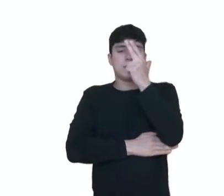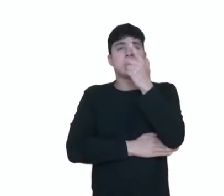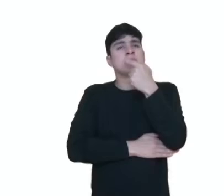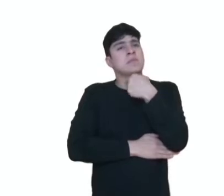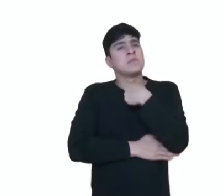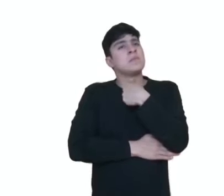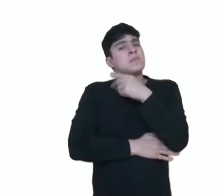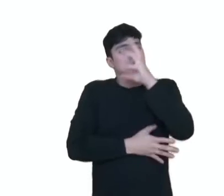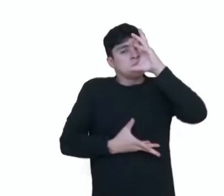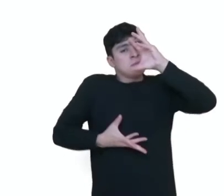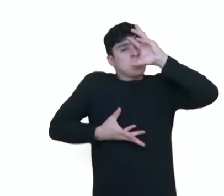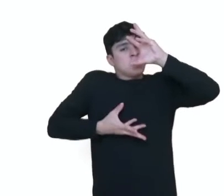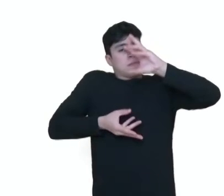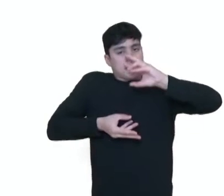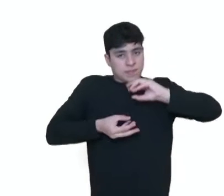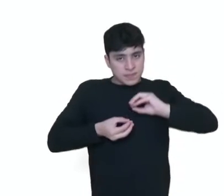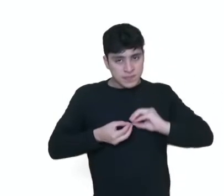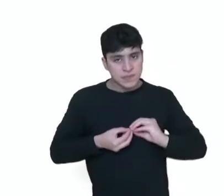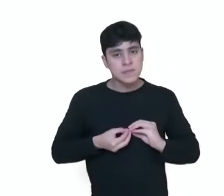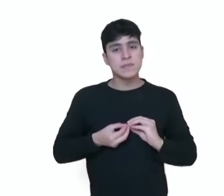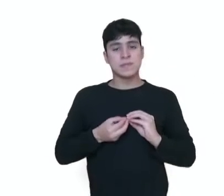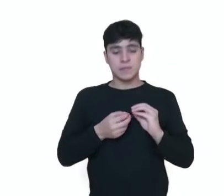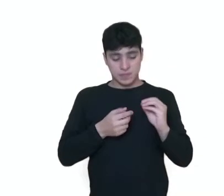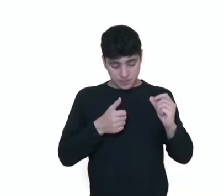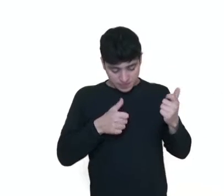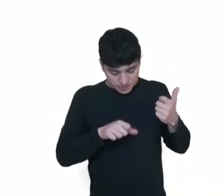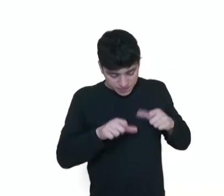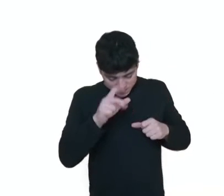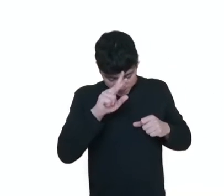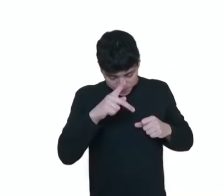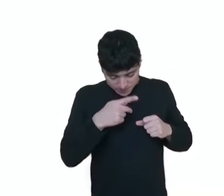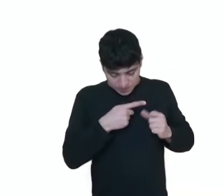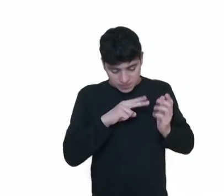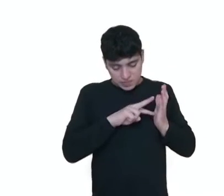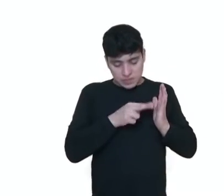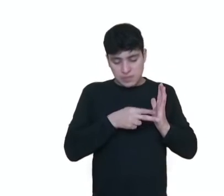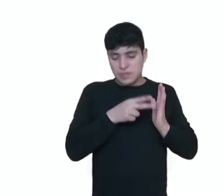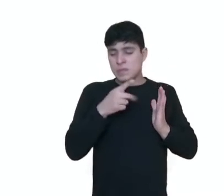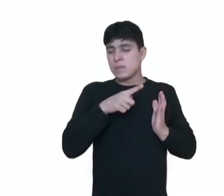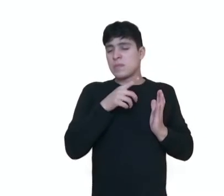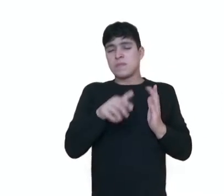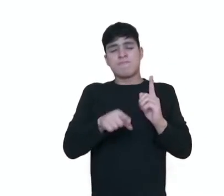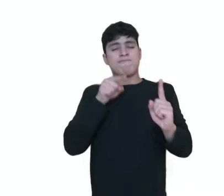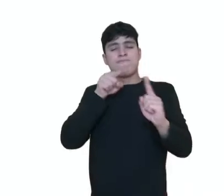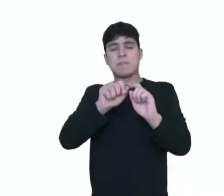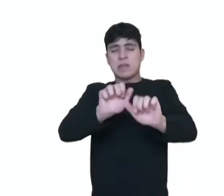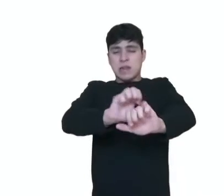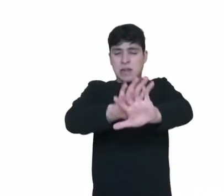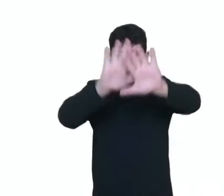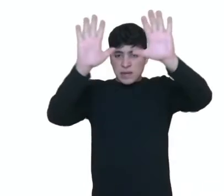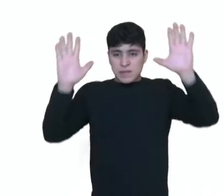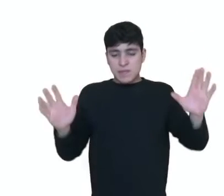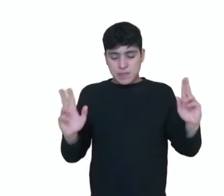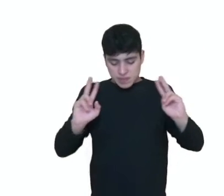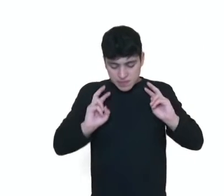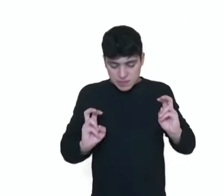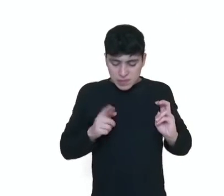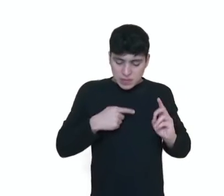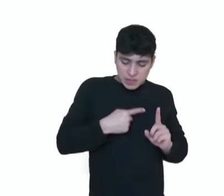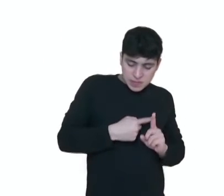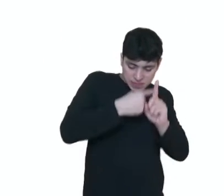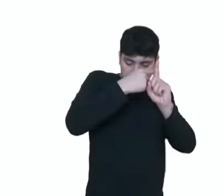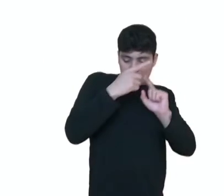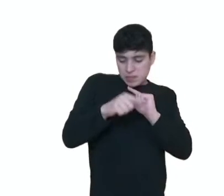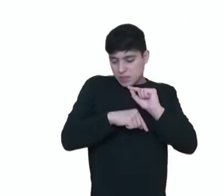avaliar. Além disso, a autoavaliação nos dá a oportunidade de sermos mais assertivos, reconhecendo aspectos pessoais e